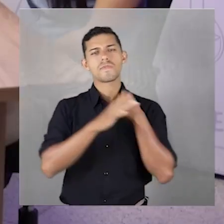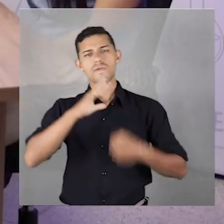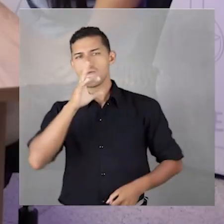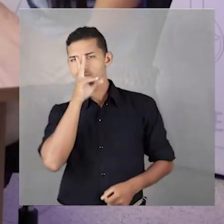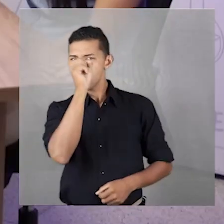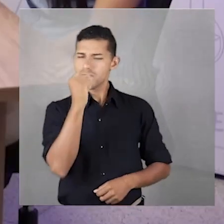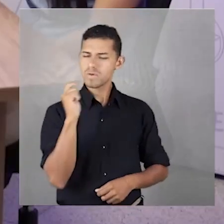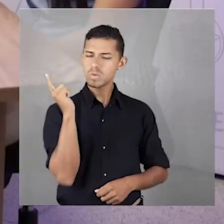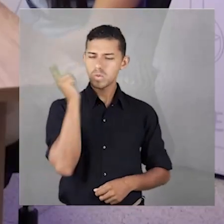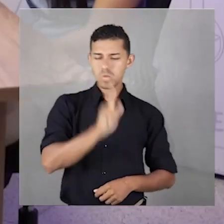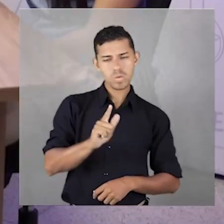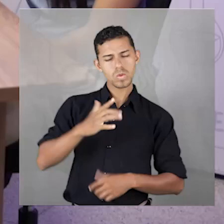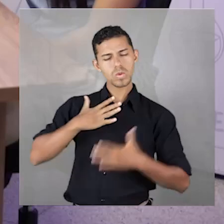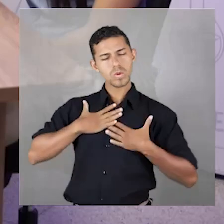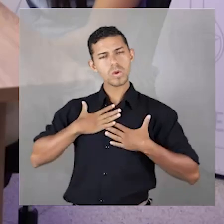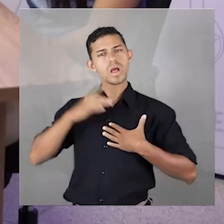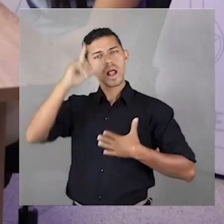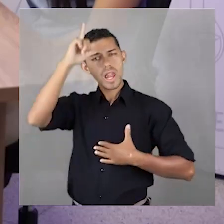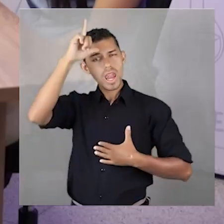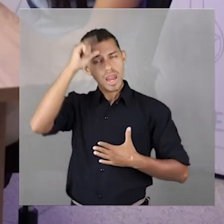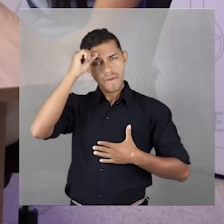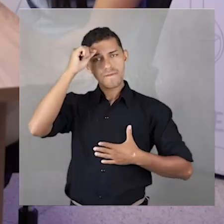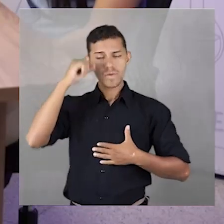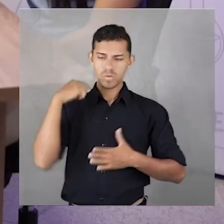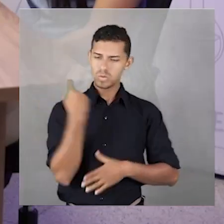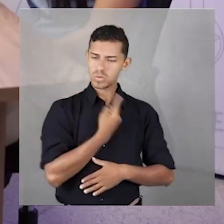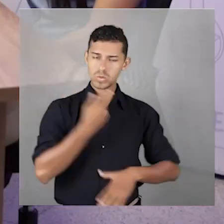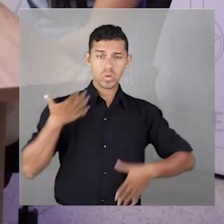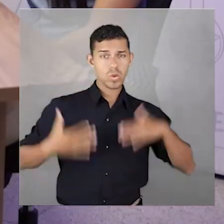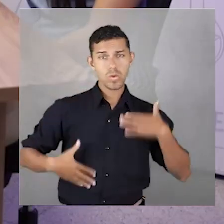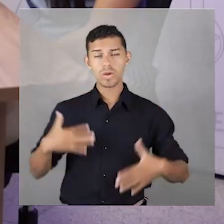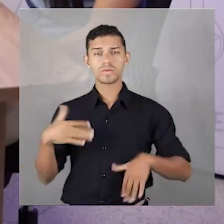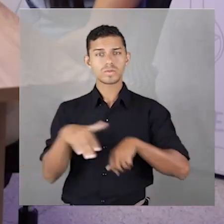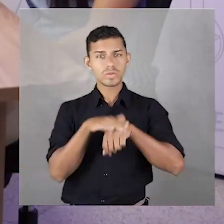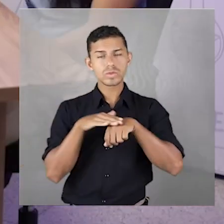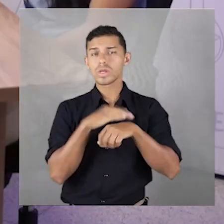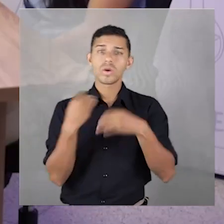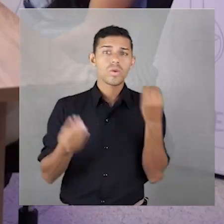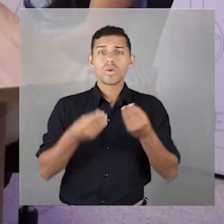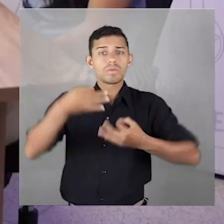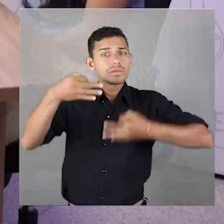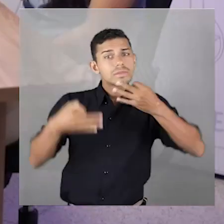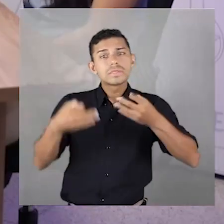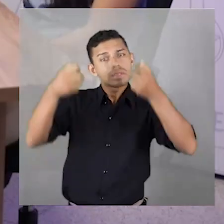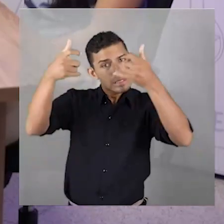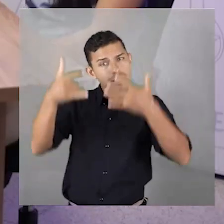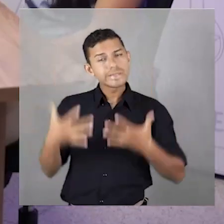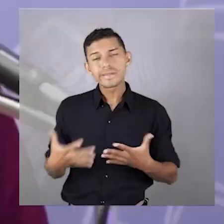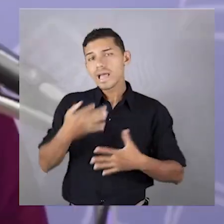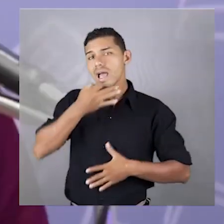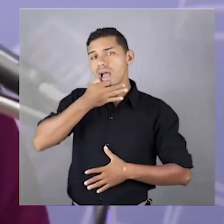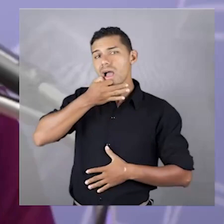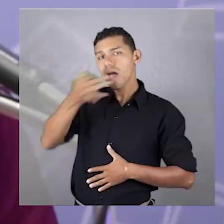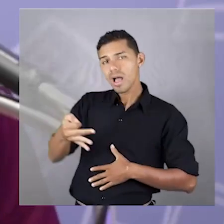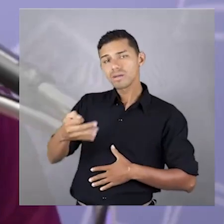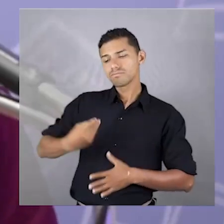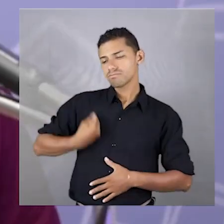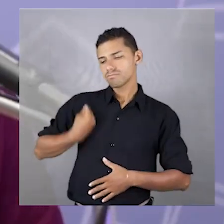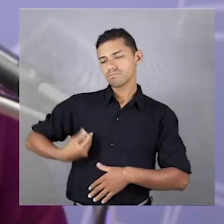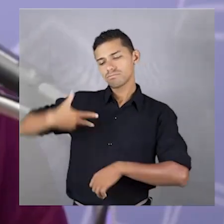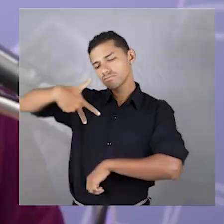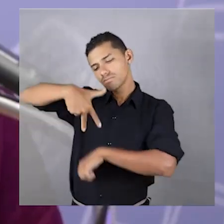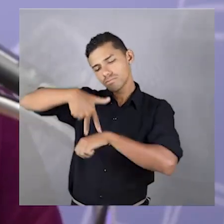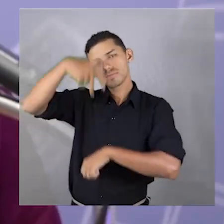converse mais à frente, né, Carol? Como que a gente vai justificar, né, essa minha presença aqui